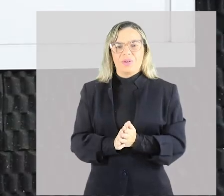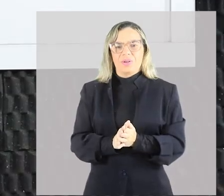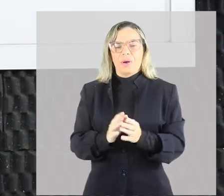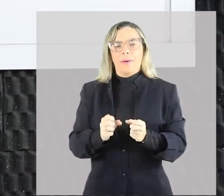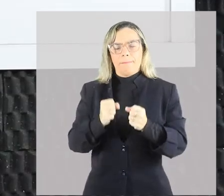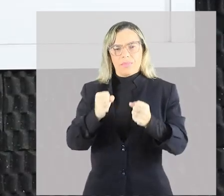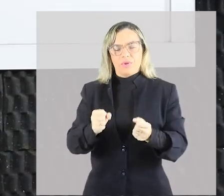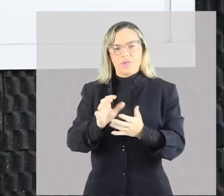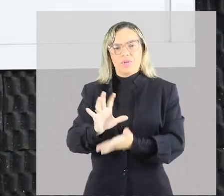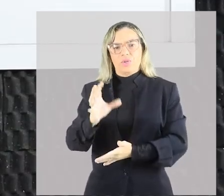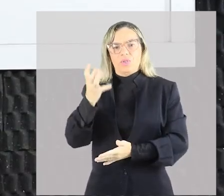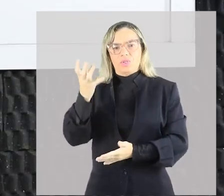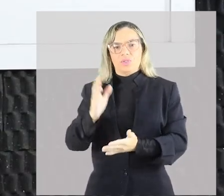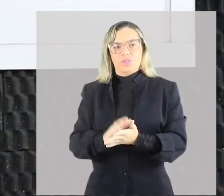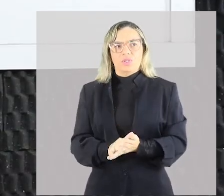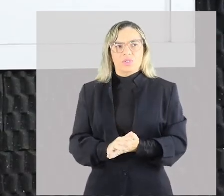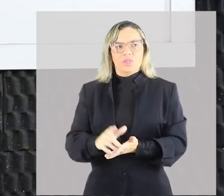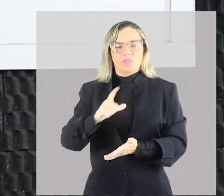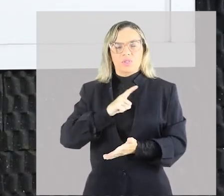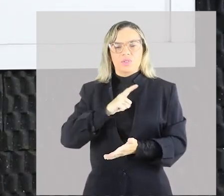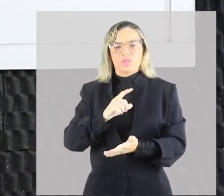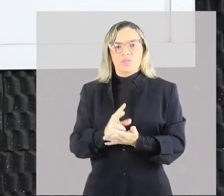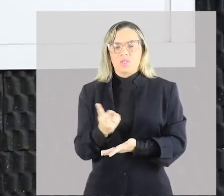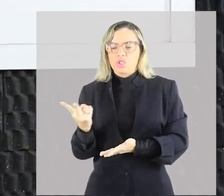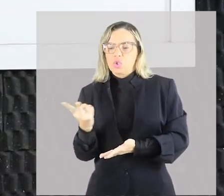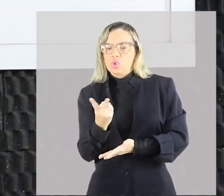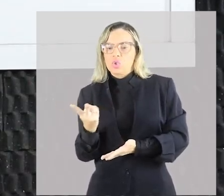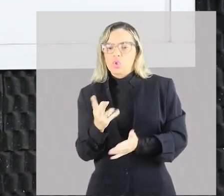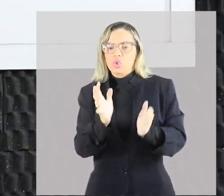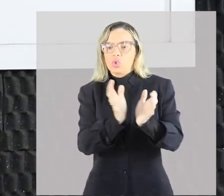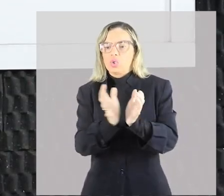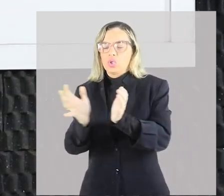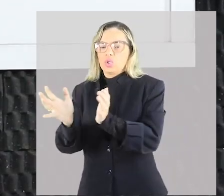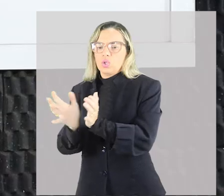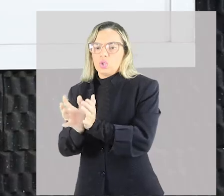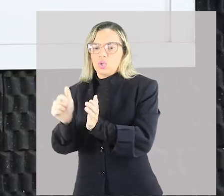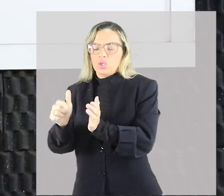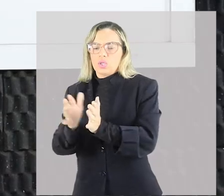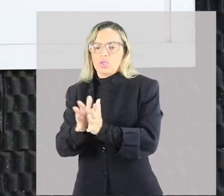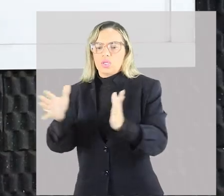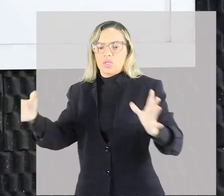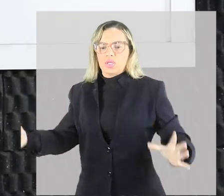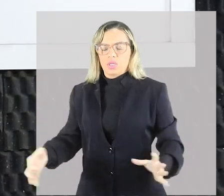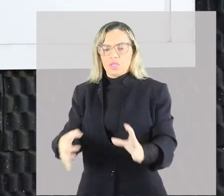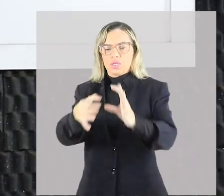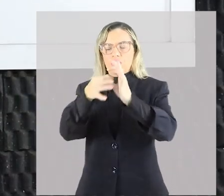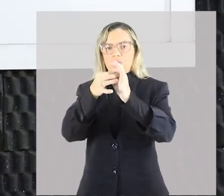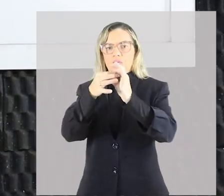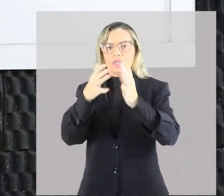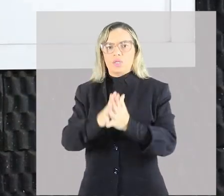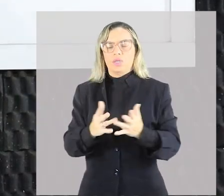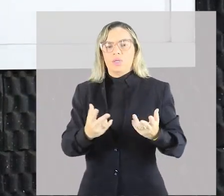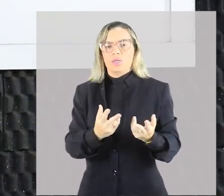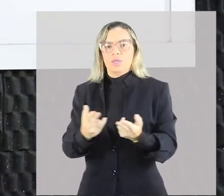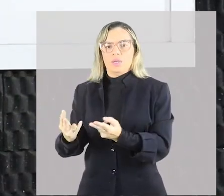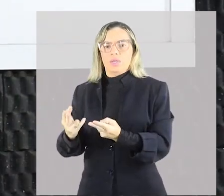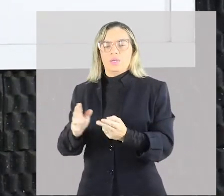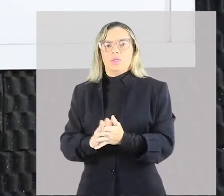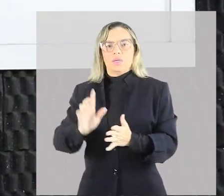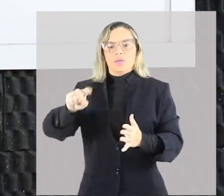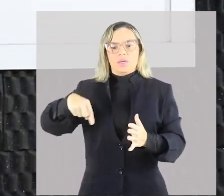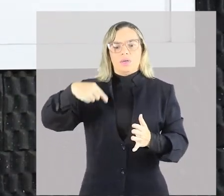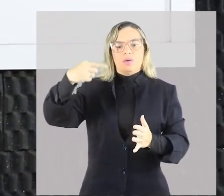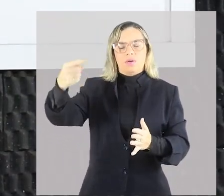pode acontecer isso. Eu posso ter dois conjuntos que eles têm elementos comuns. Né? Na próxima aula de conjunto nós vamos